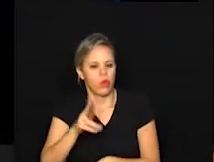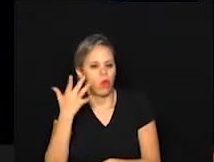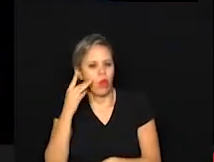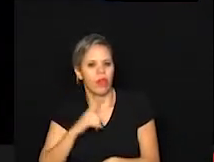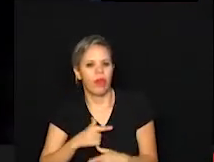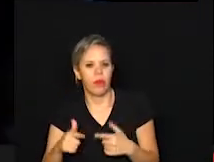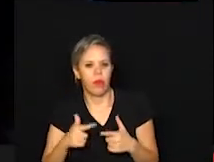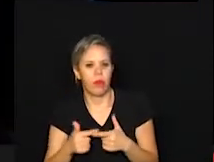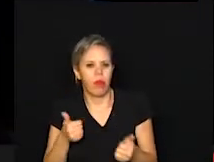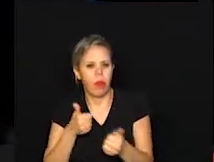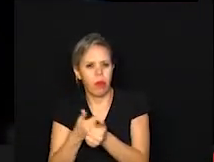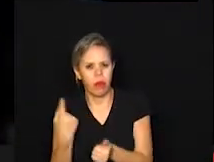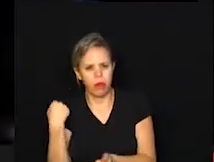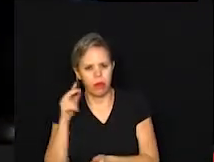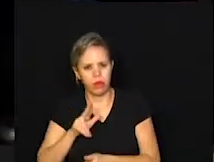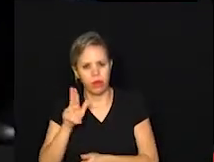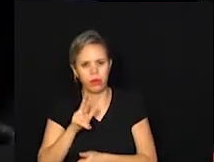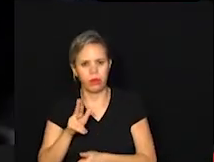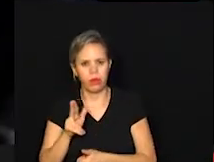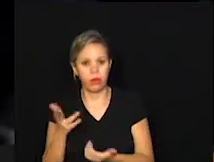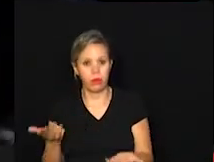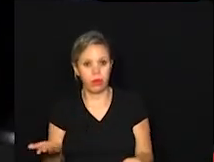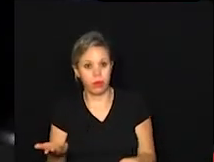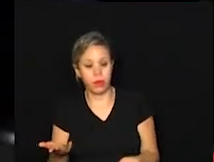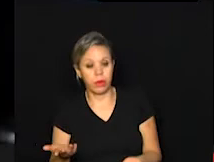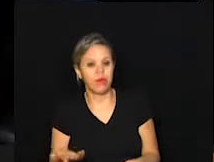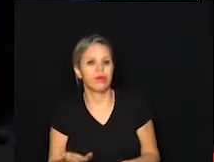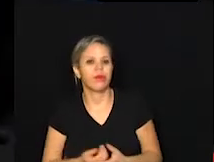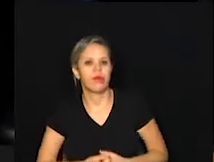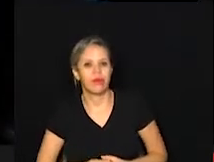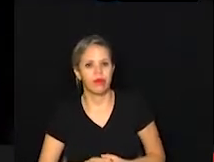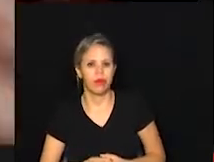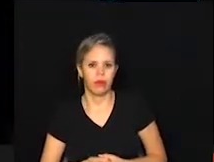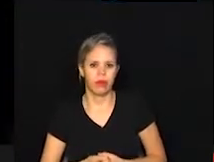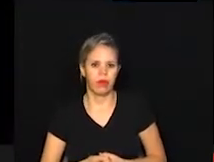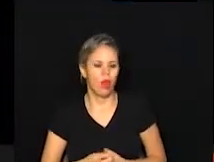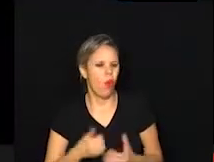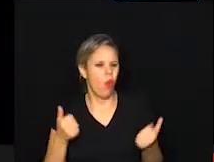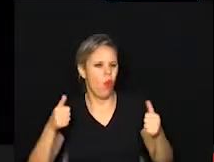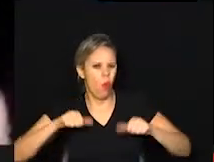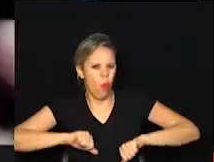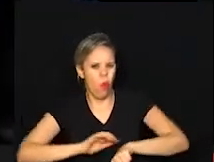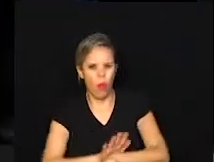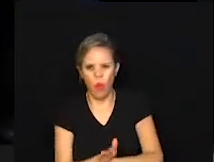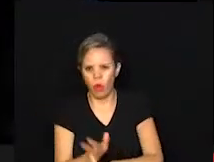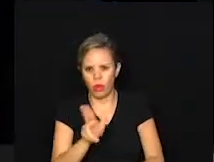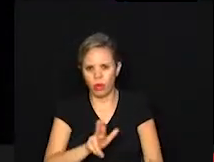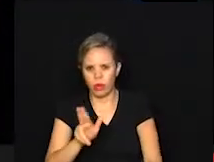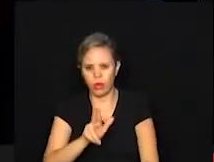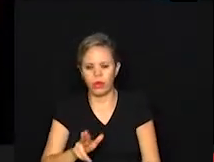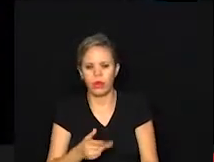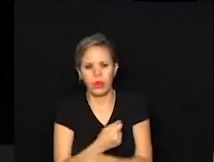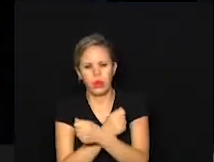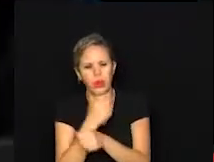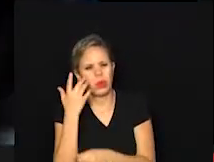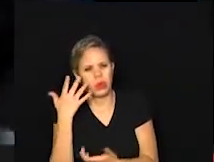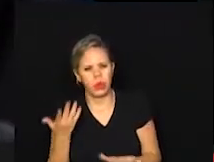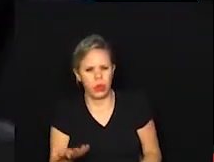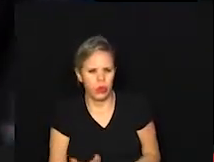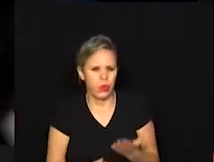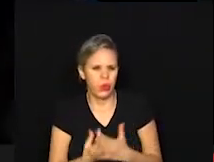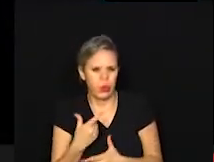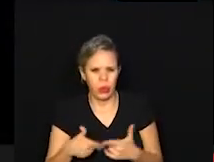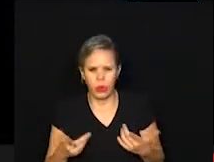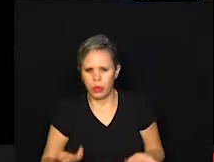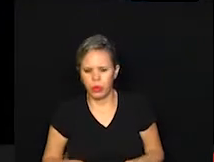caso muito recente, né, das universidades, de uma prática terrível que a universidade, né, acho que foi na PUC de Campinas, né?